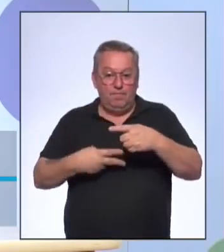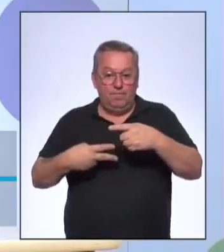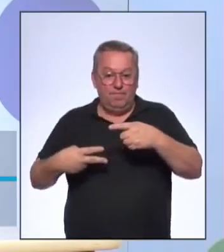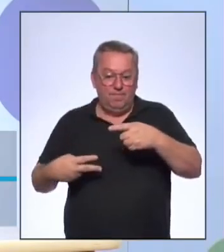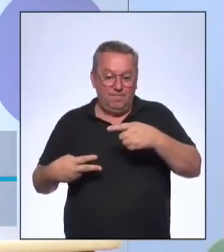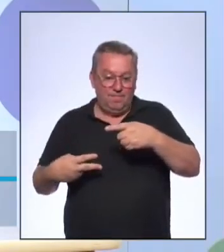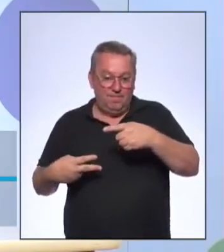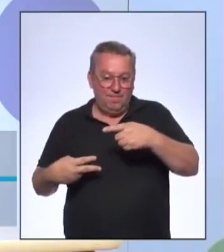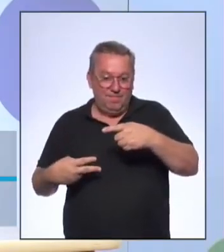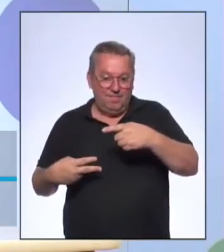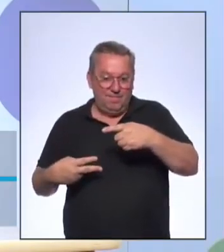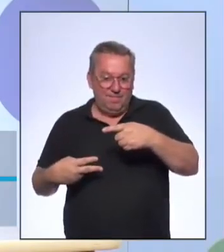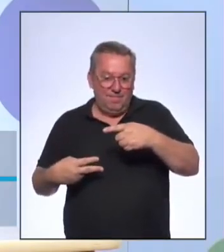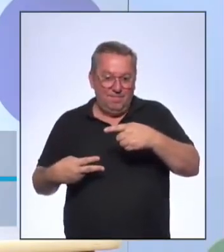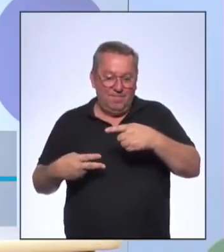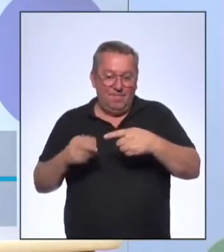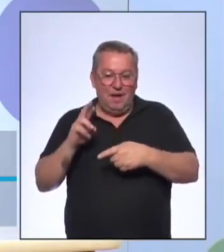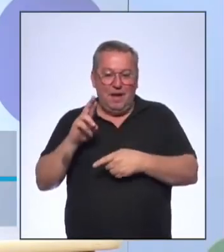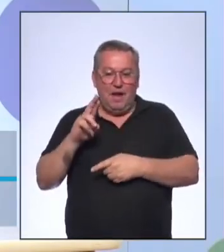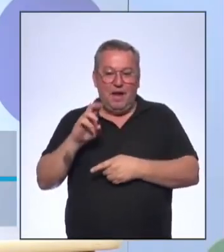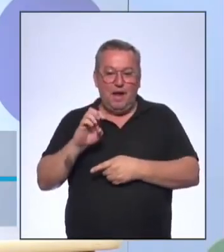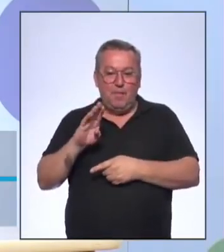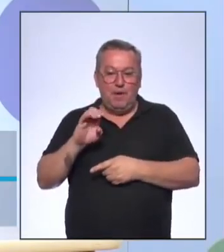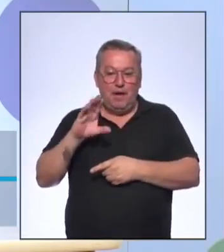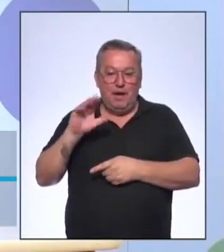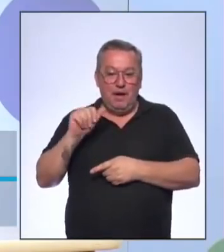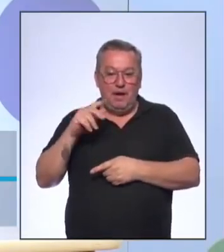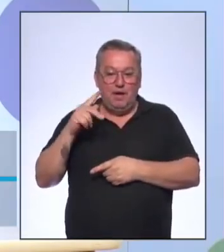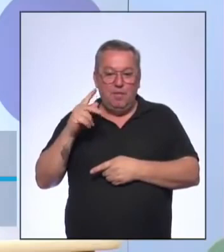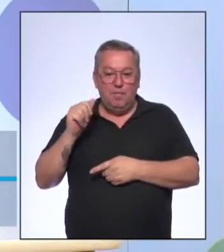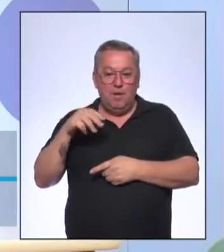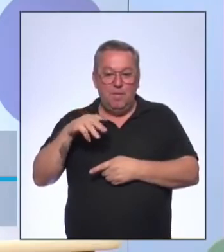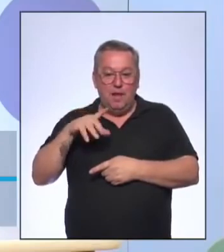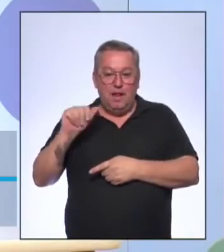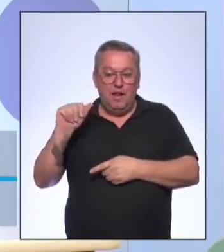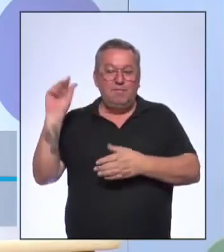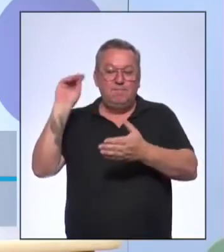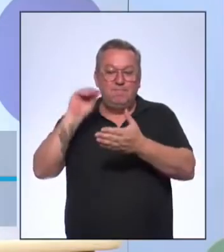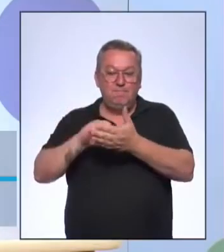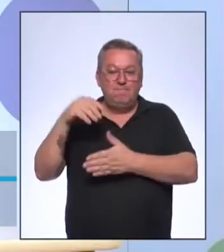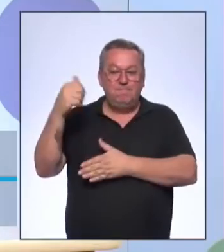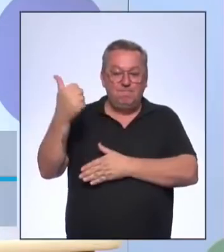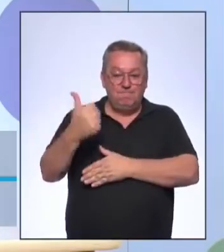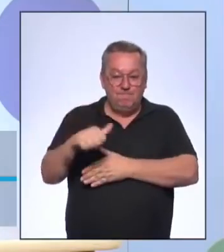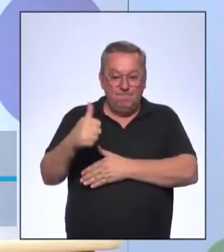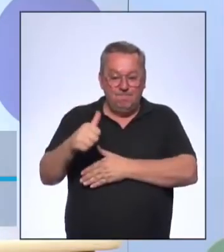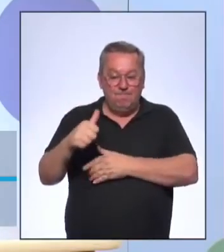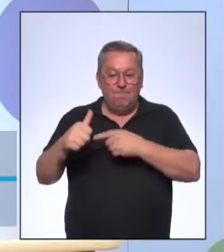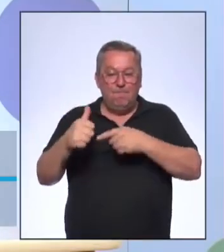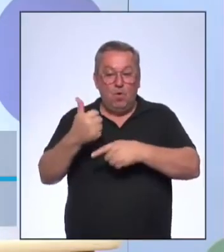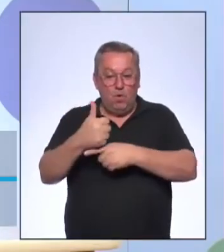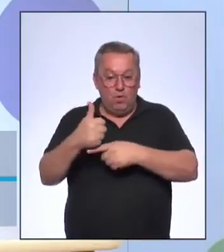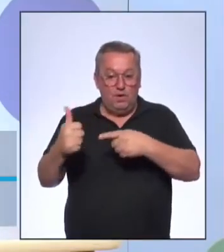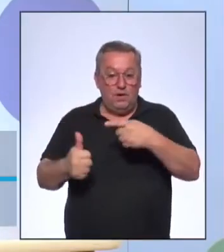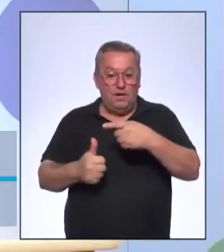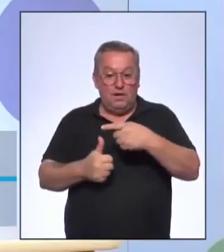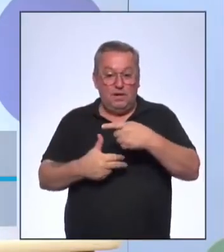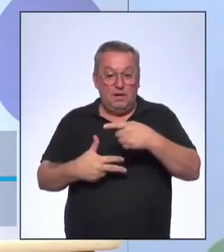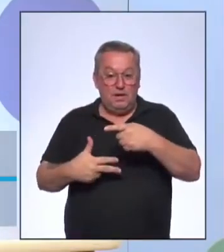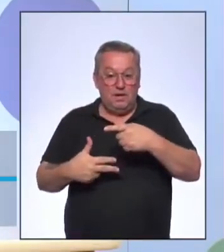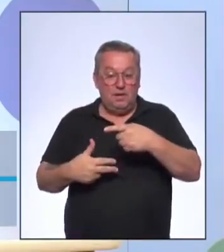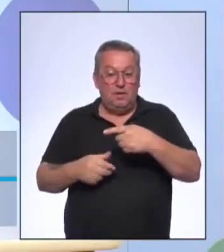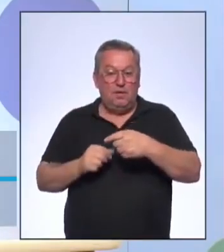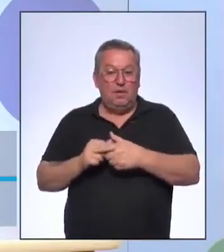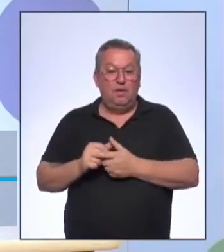46,22 avos. Rebeca e Pamela, 11,32 avos.